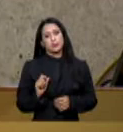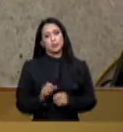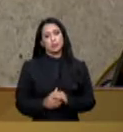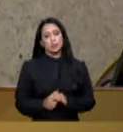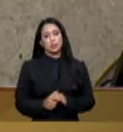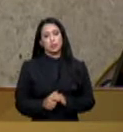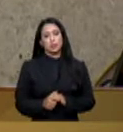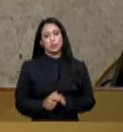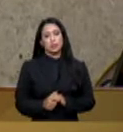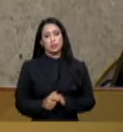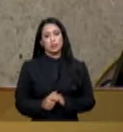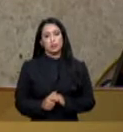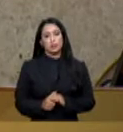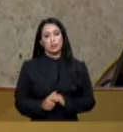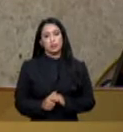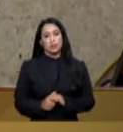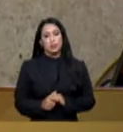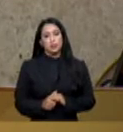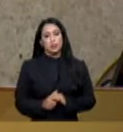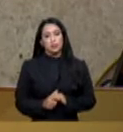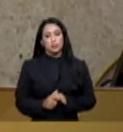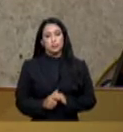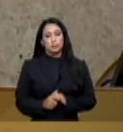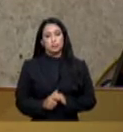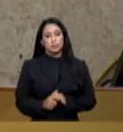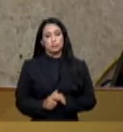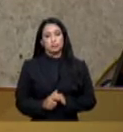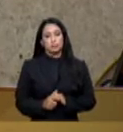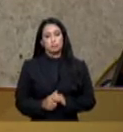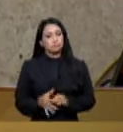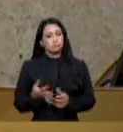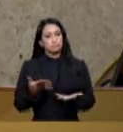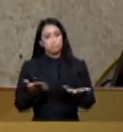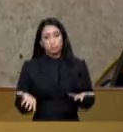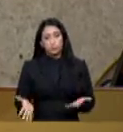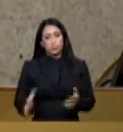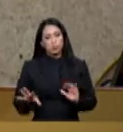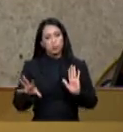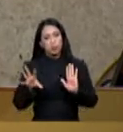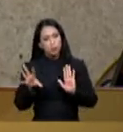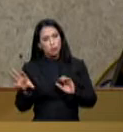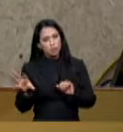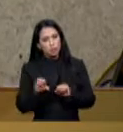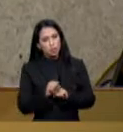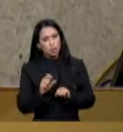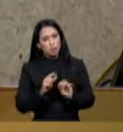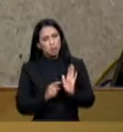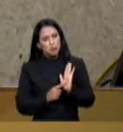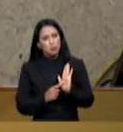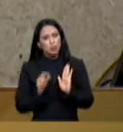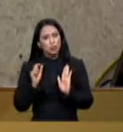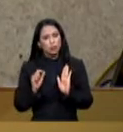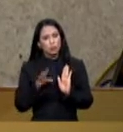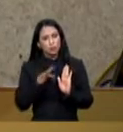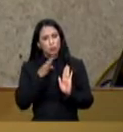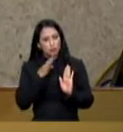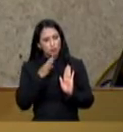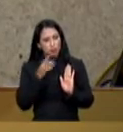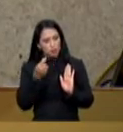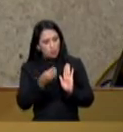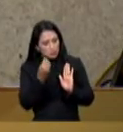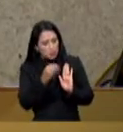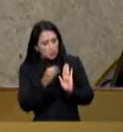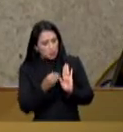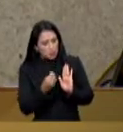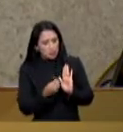porque há pareceres sobre o não conhecimento de uma delas, que não obedeceu ao regramento da